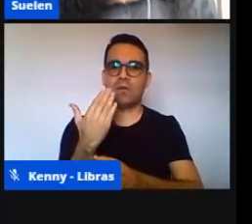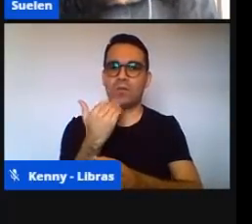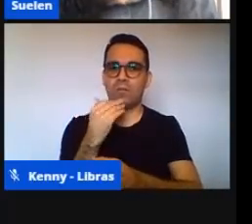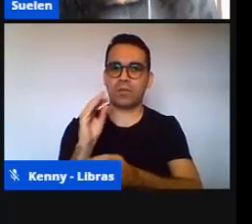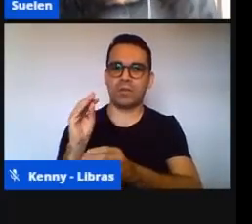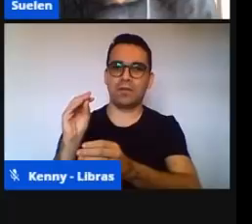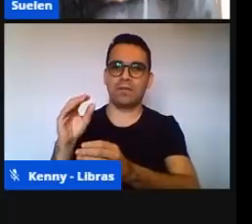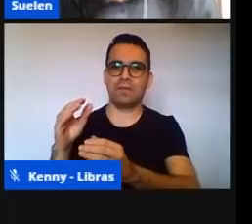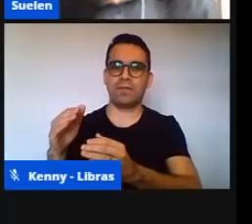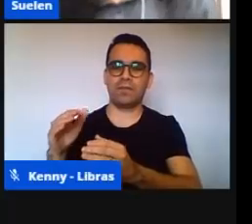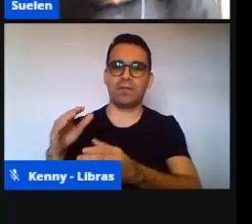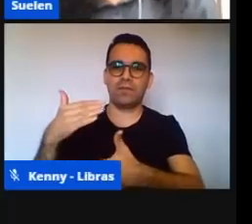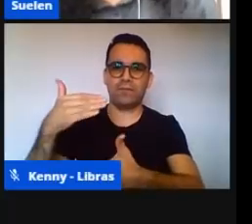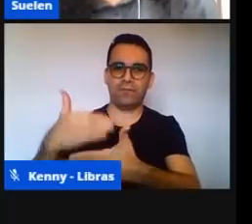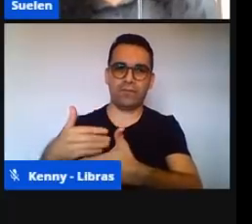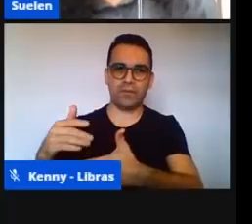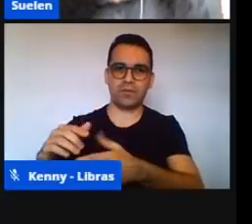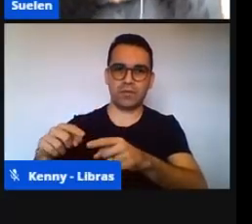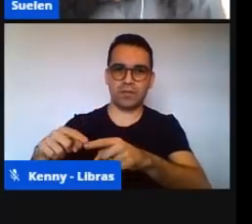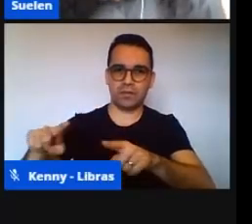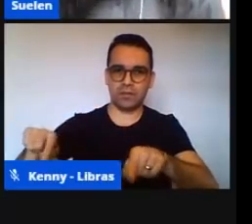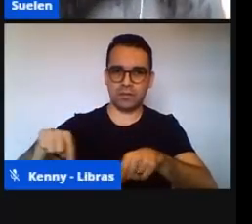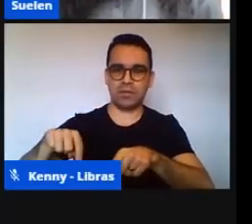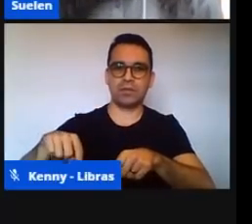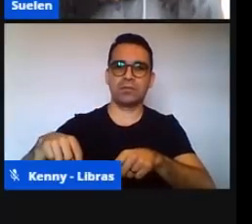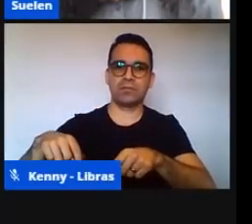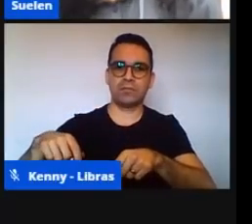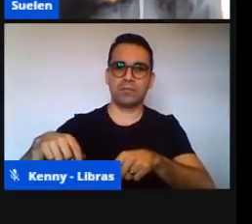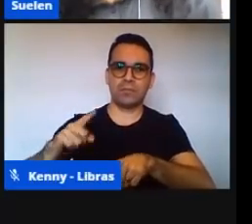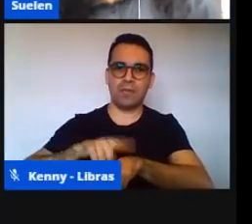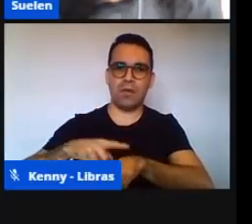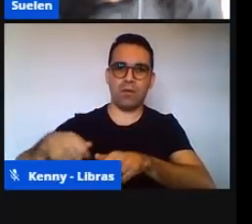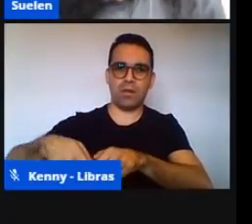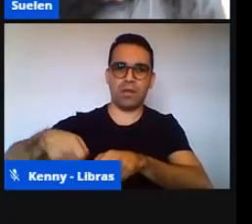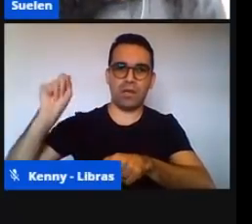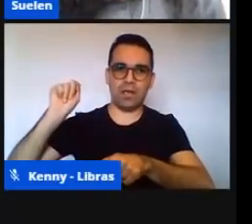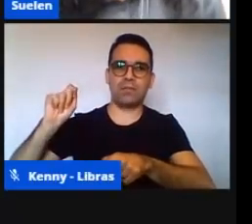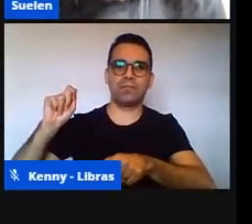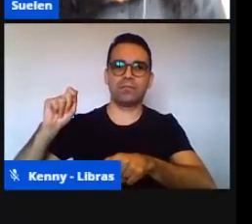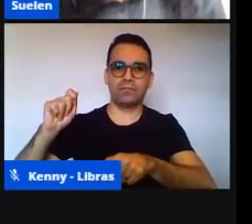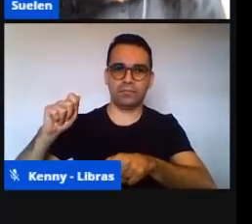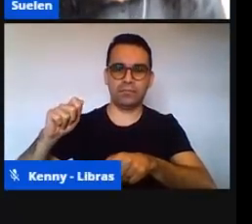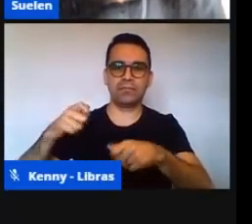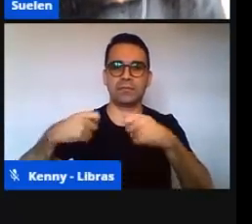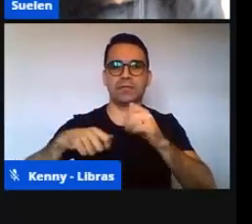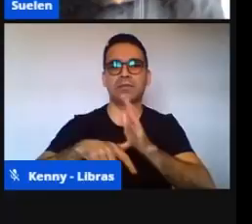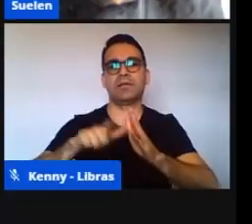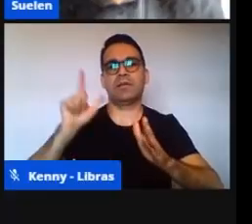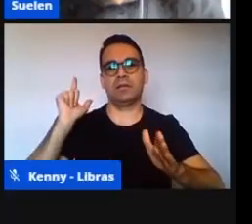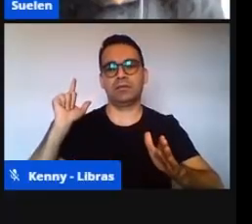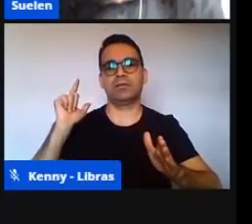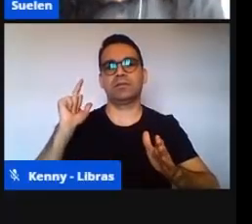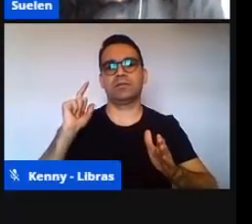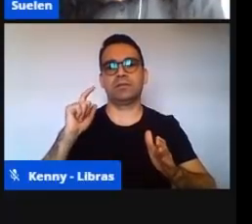higienização das mãos de modo adequado. E sempre depois que levar a mão à